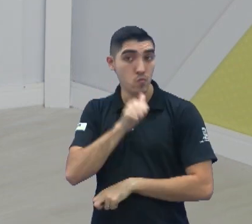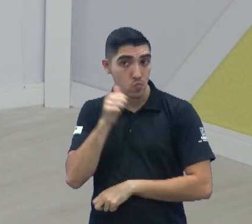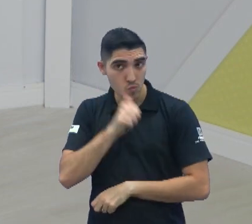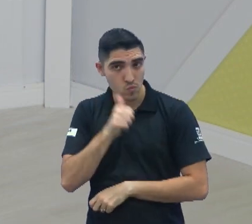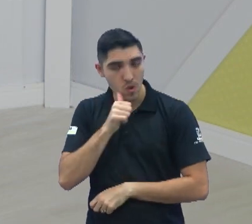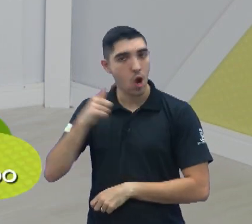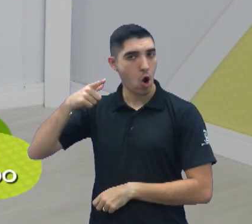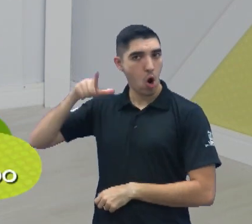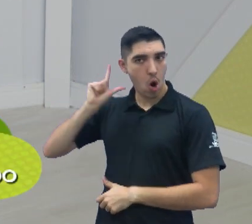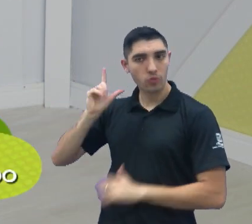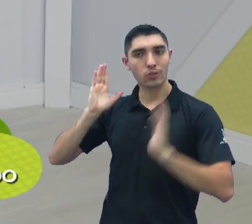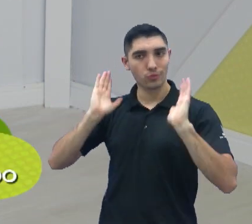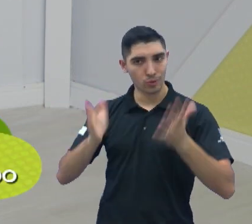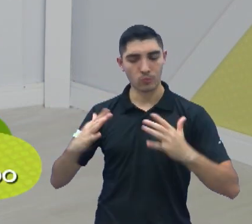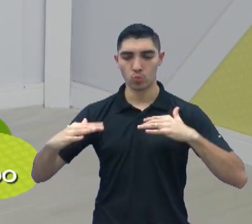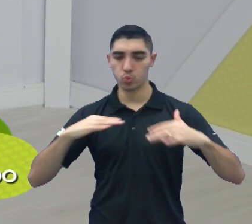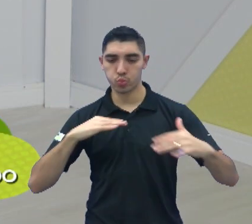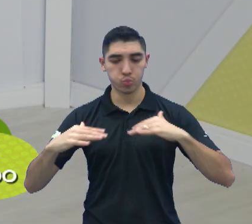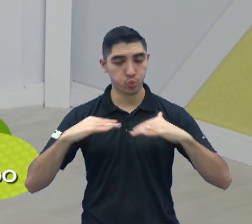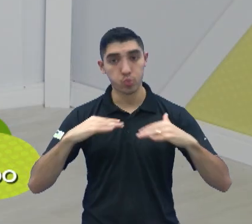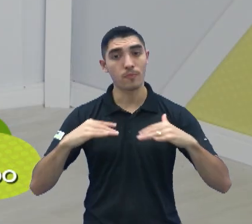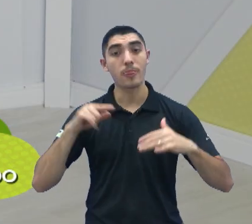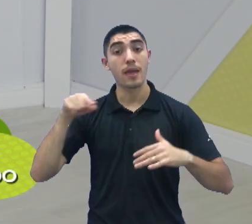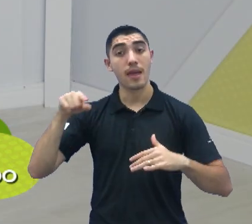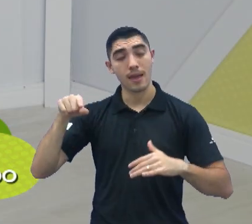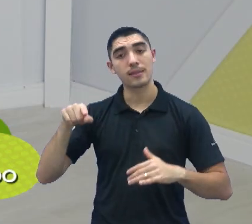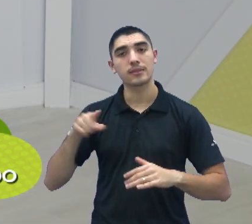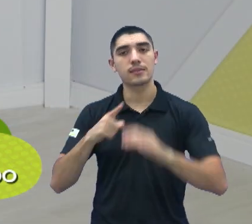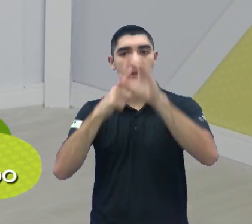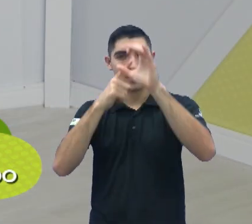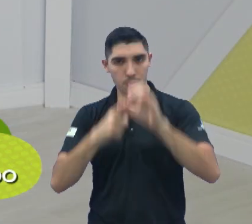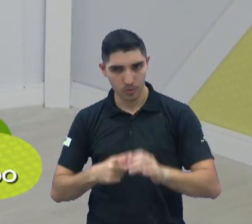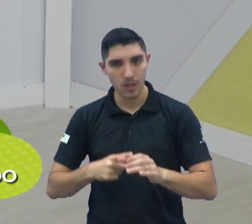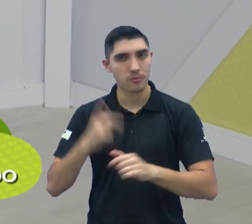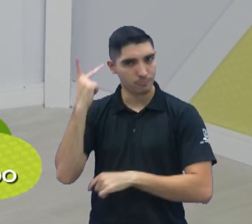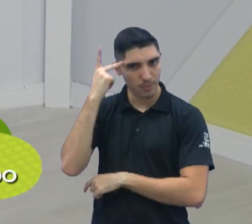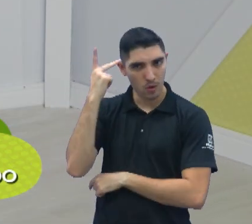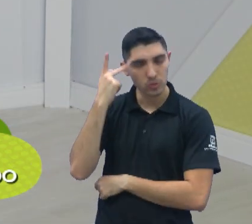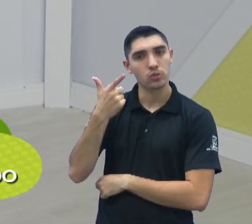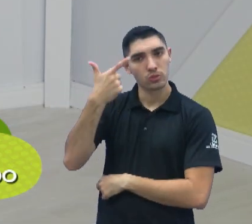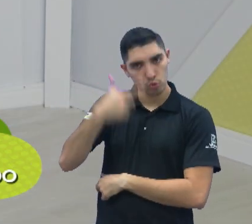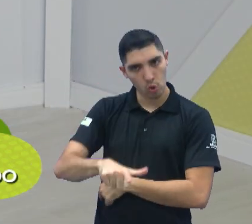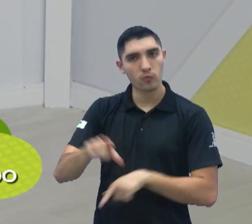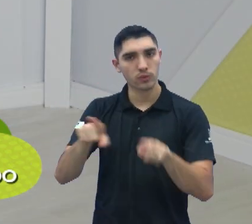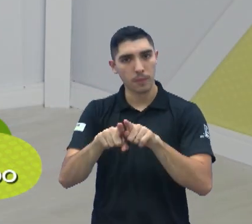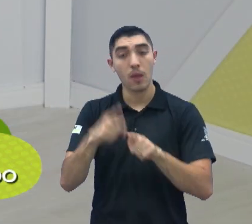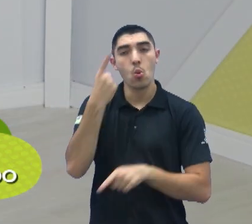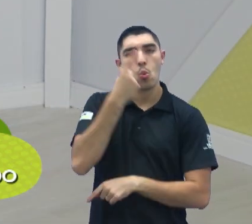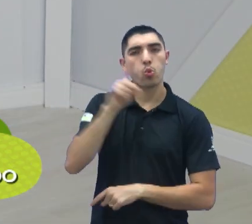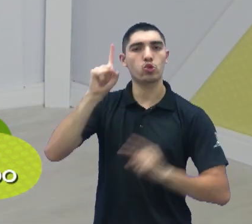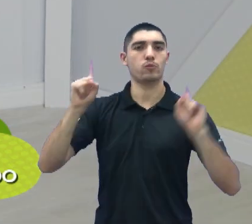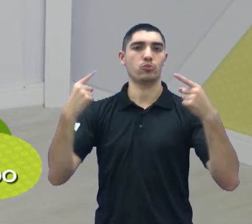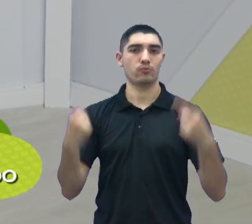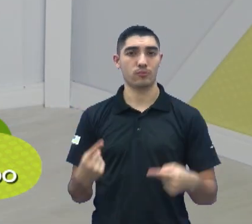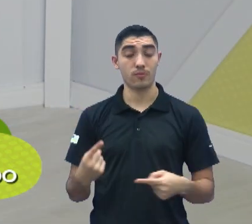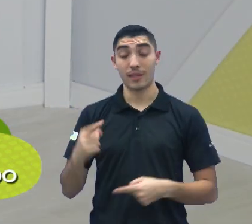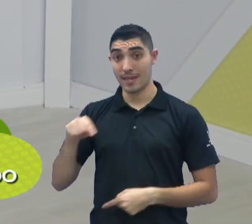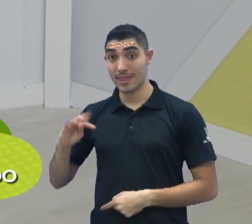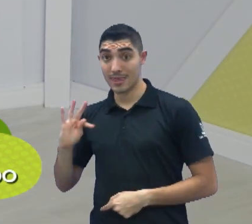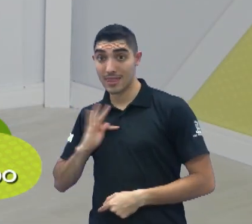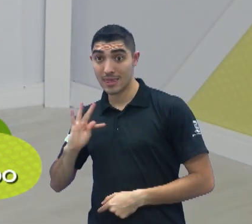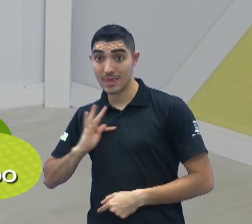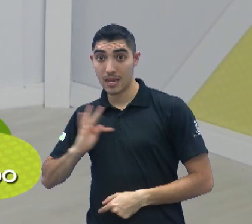São José entrou em quadra pela última rodada da fase de classificação do Campeonato Paulista para encarar o Taboão da Serra fora de